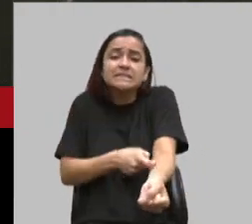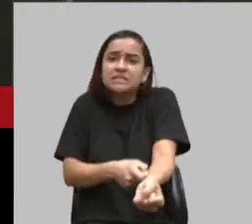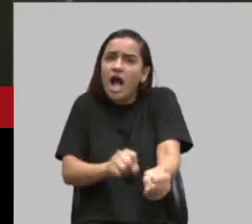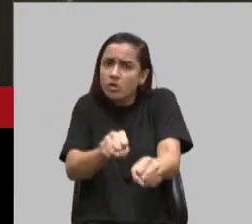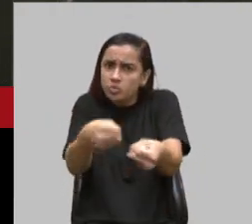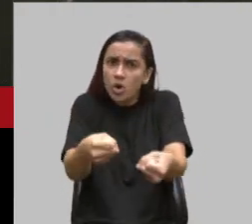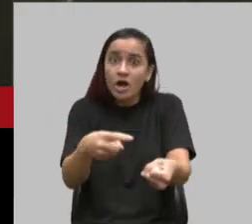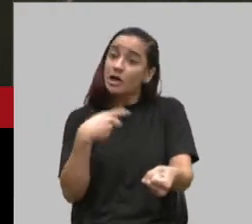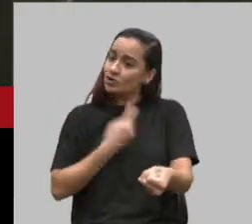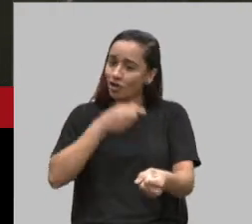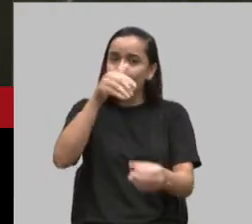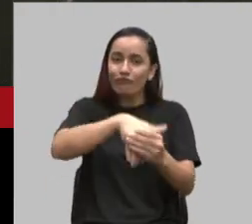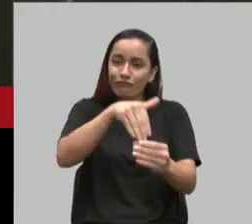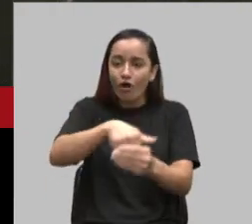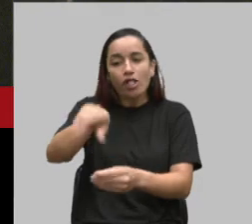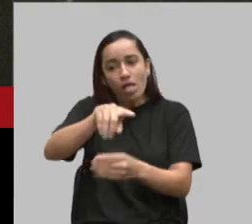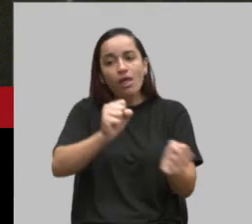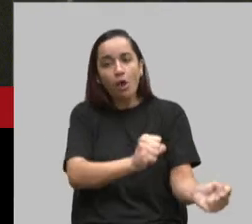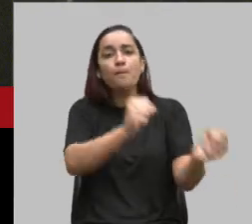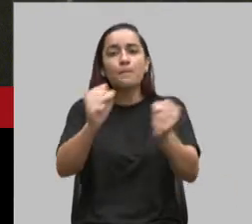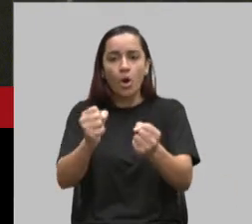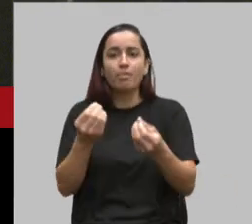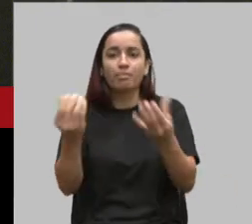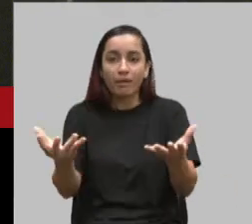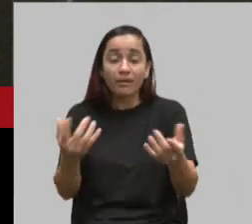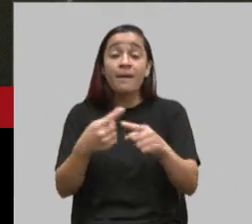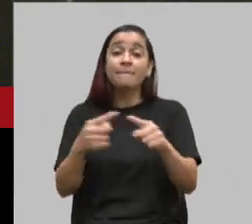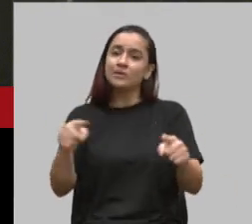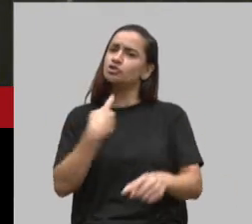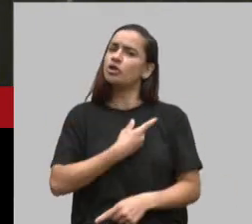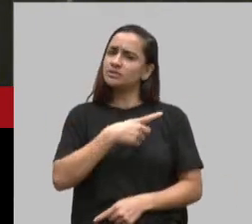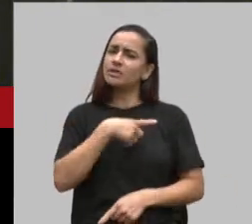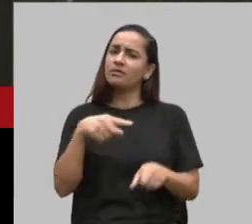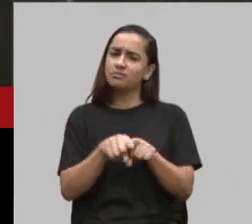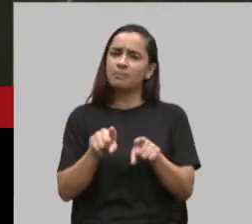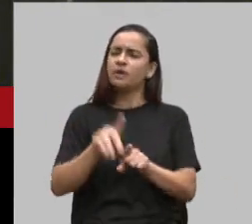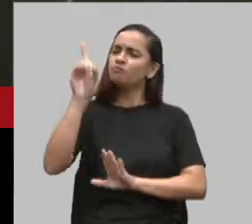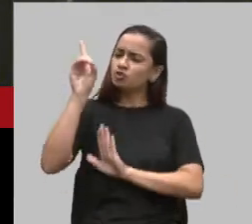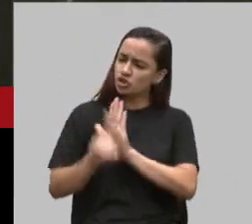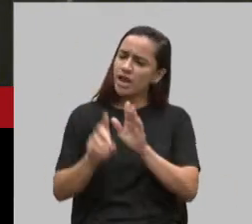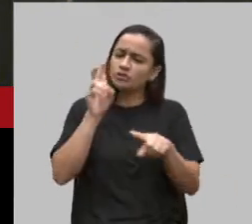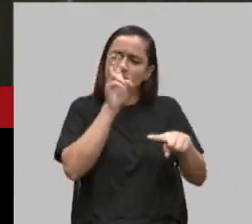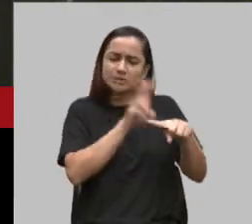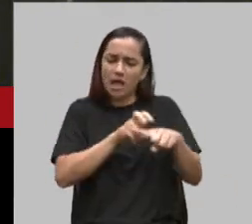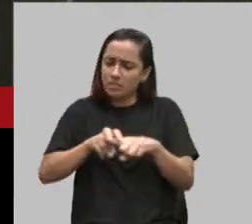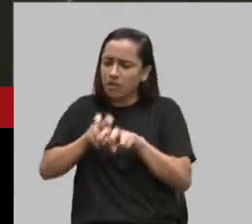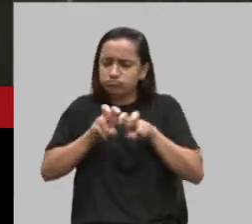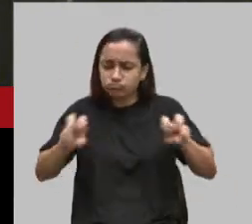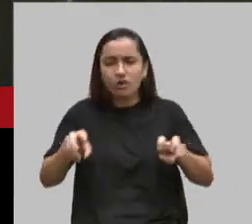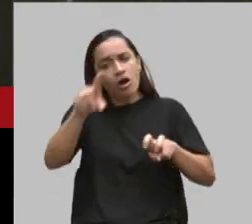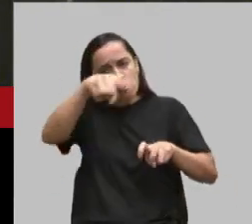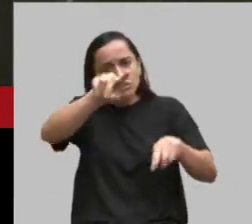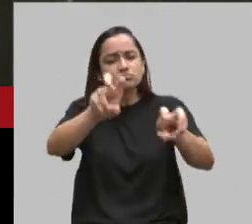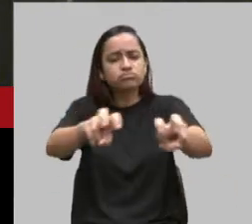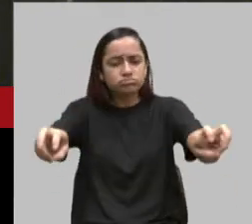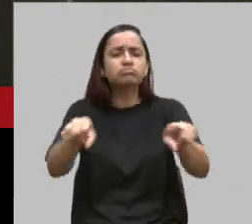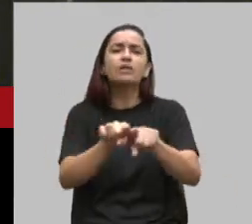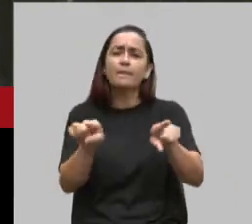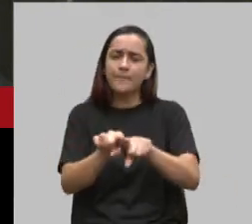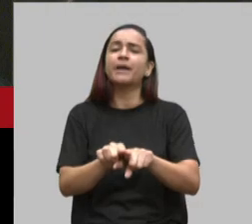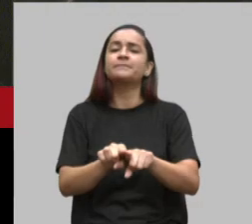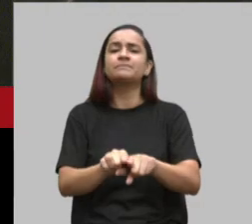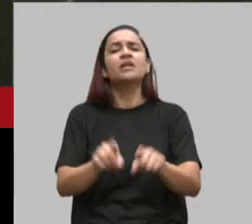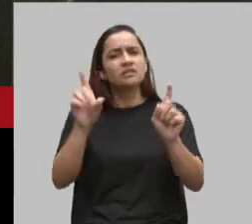no poder então nós temos o direito de sentar nessas cadeiras nas cadeiras que vocês estão aí e vocês têm o direito de serem ouvidos de serem